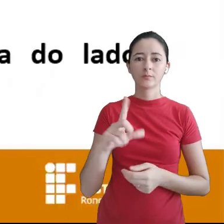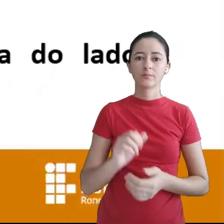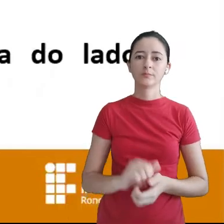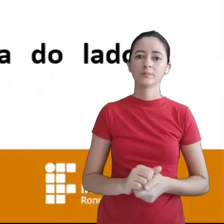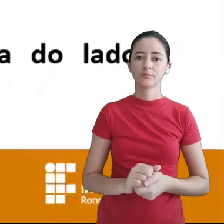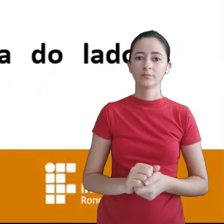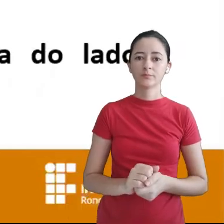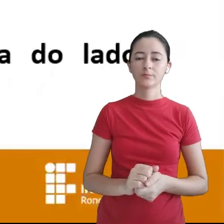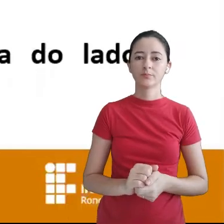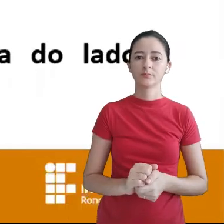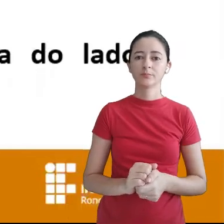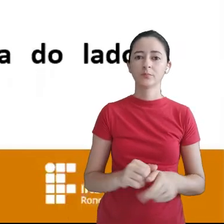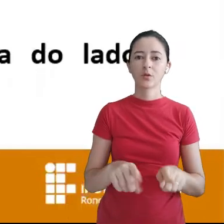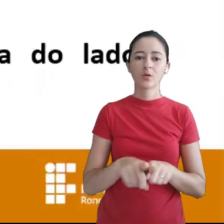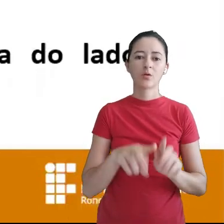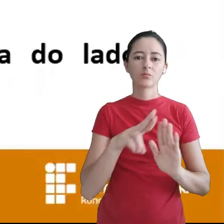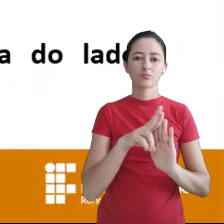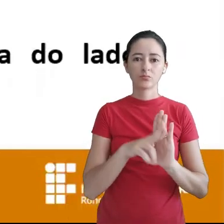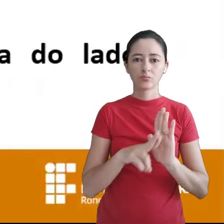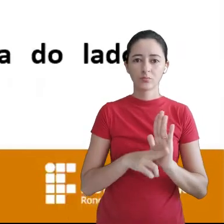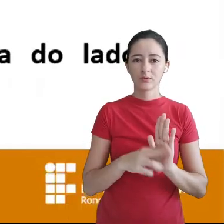aqui. Igual à máxima.